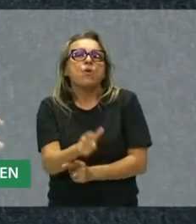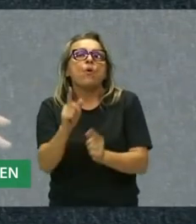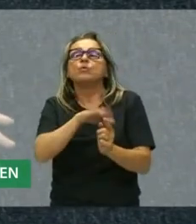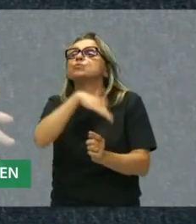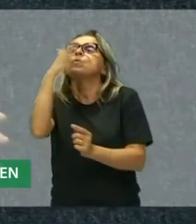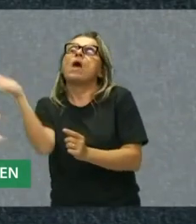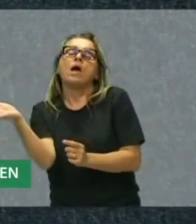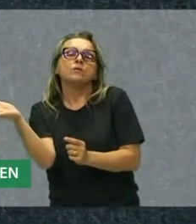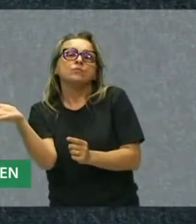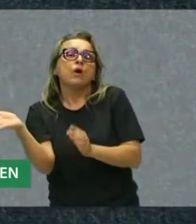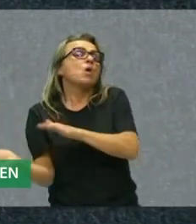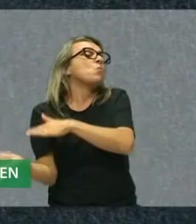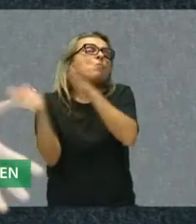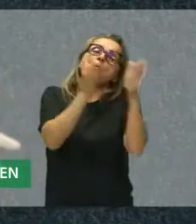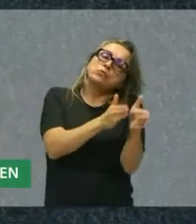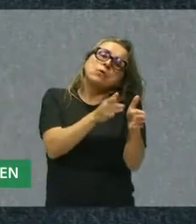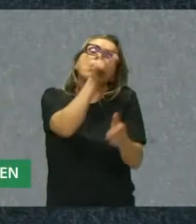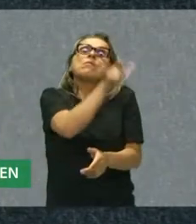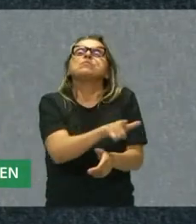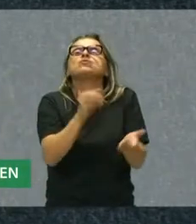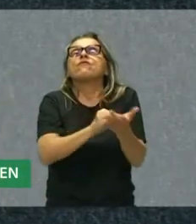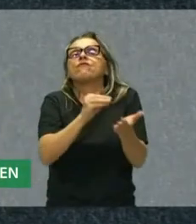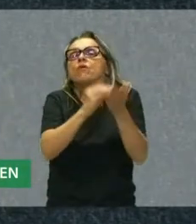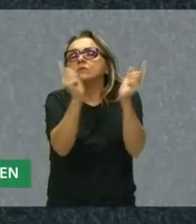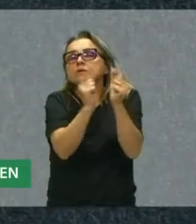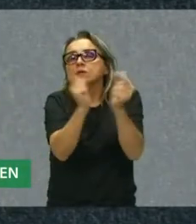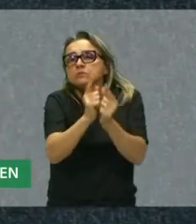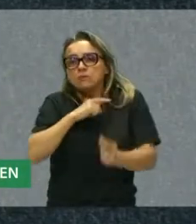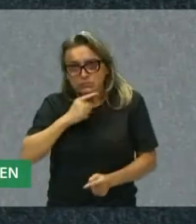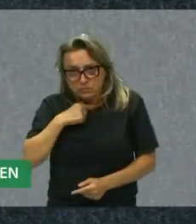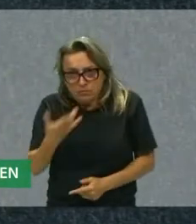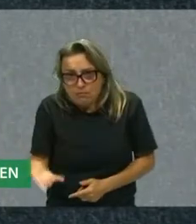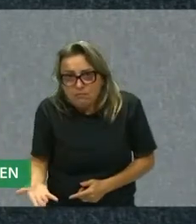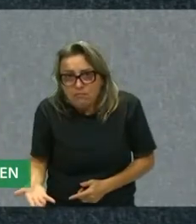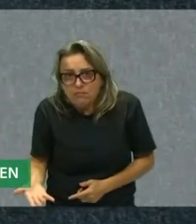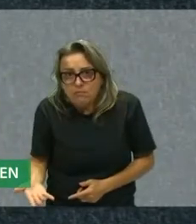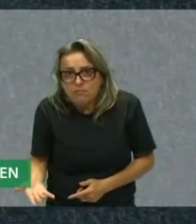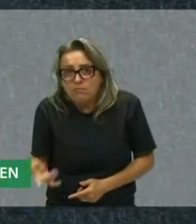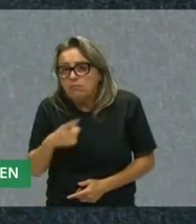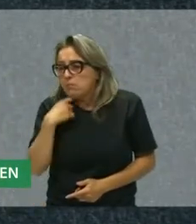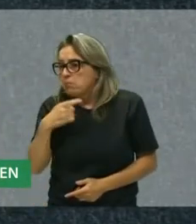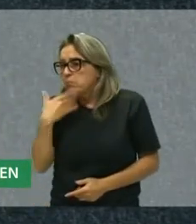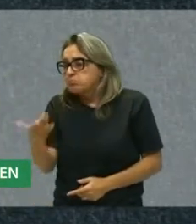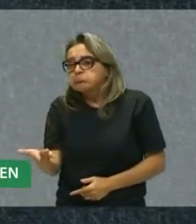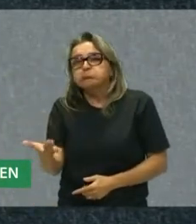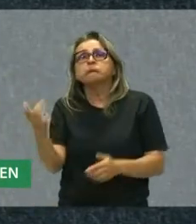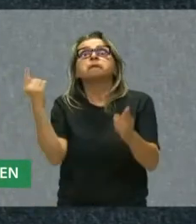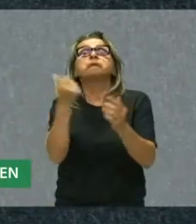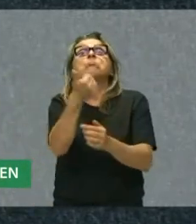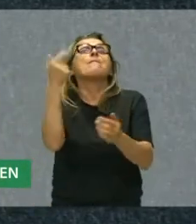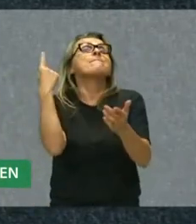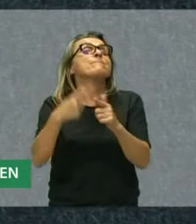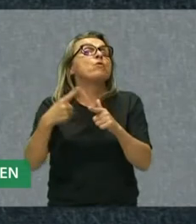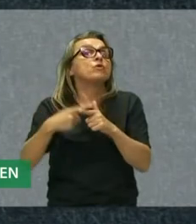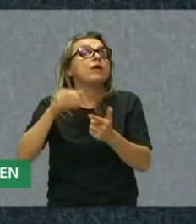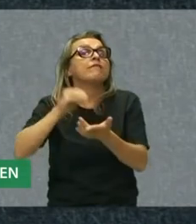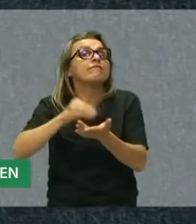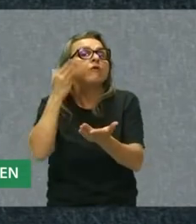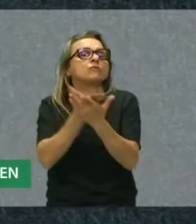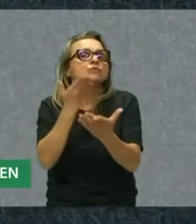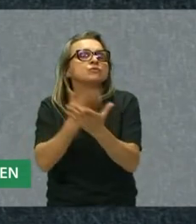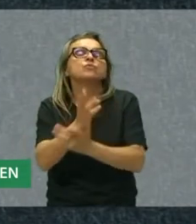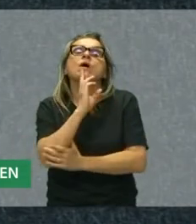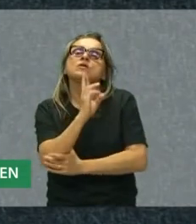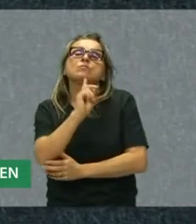outro. Não vai adiantar. Então, primeira coisa, por que ainda não foi feito esse estudo com os outros municípios e por que a gente não sentou